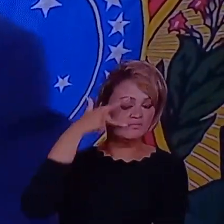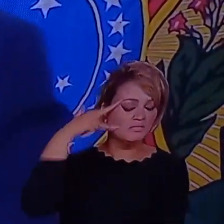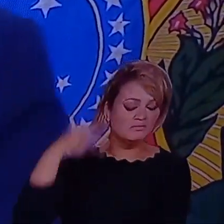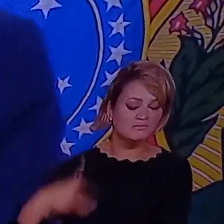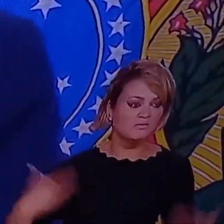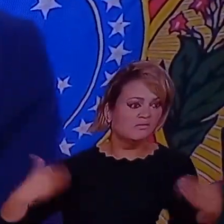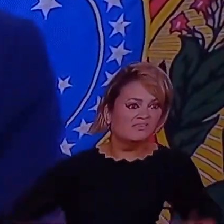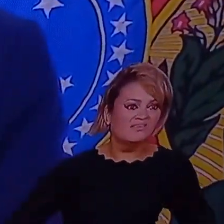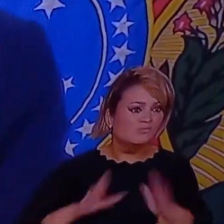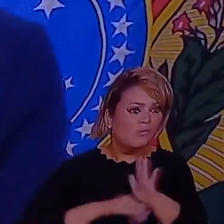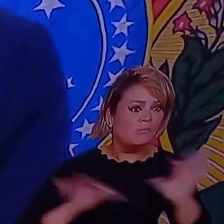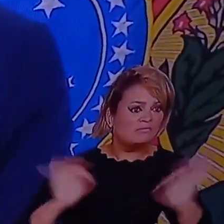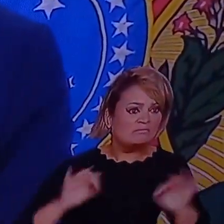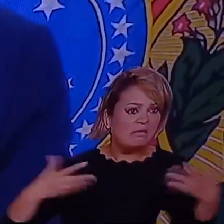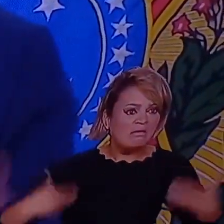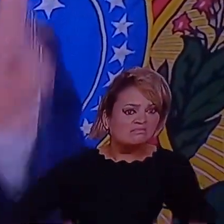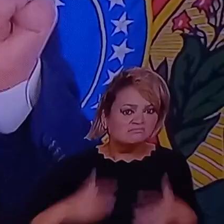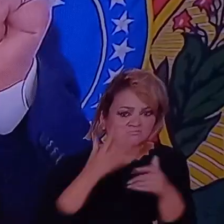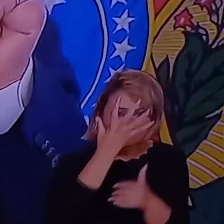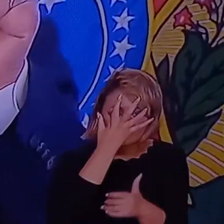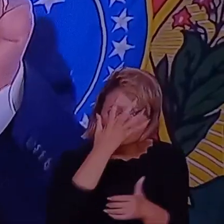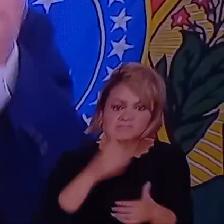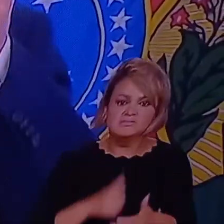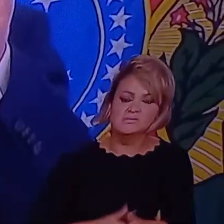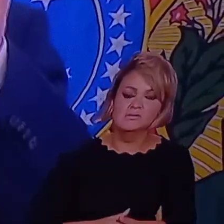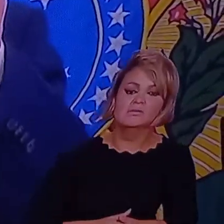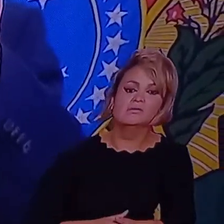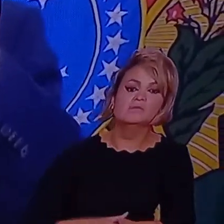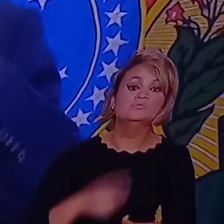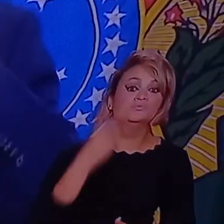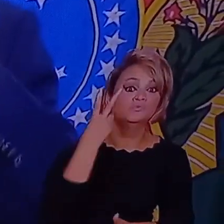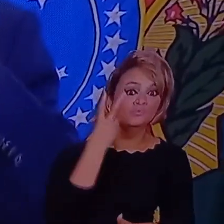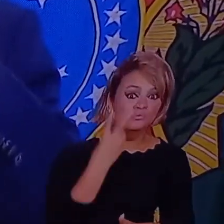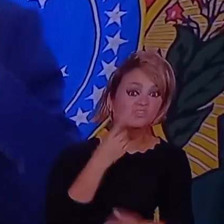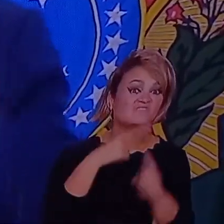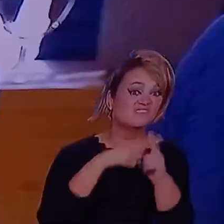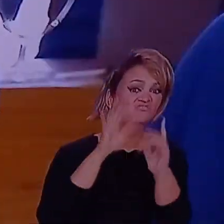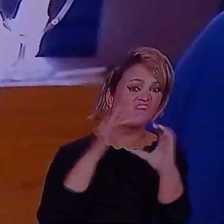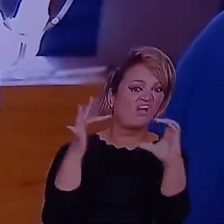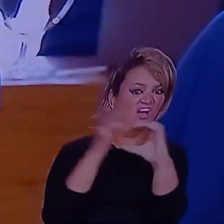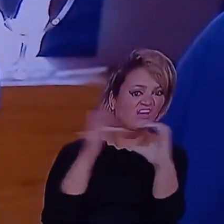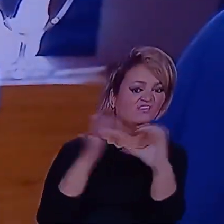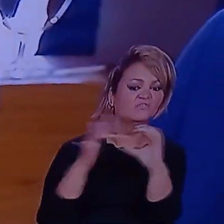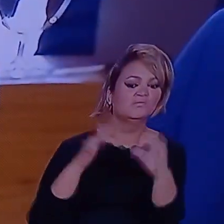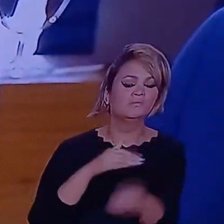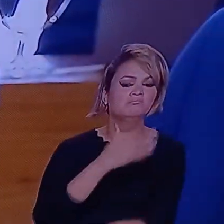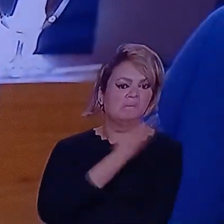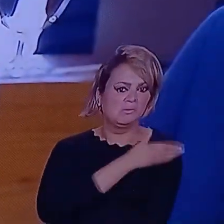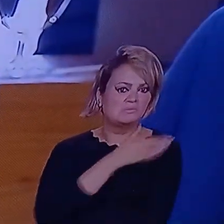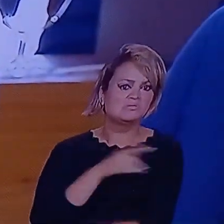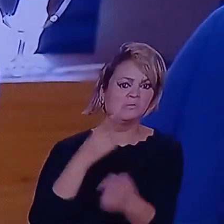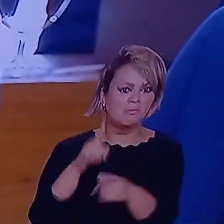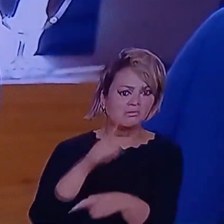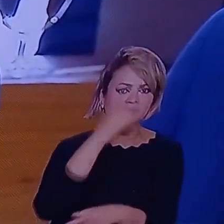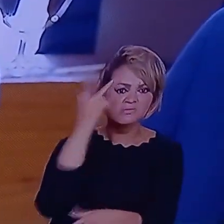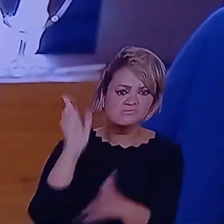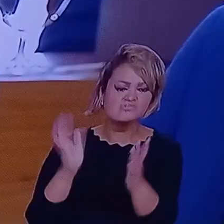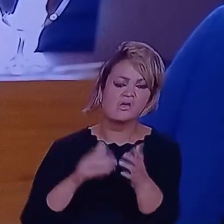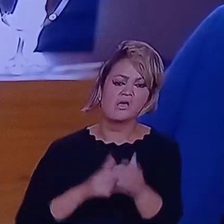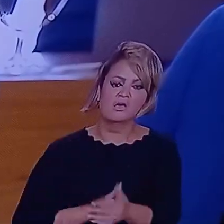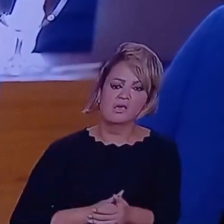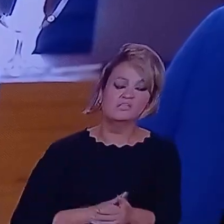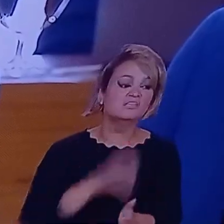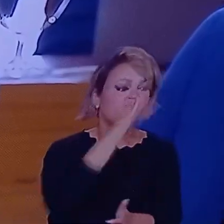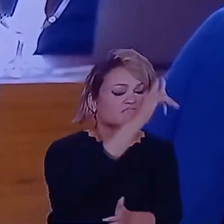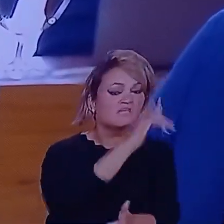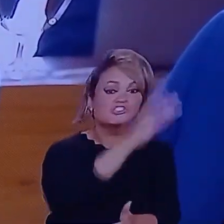ela não ia roubar. É a segunda vez que o Carrefour faz esse tipo de coisa. Então a gente tem que dizer para a direção